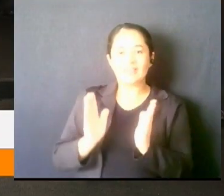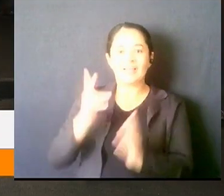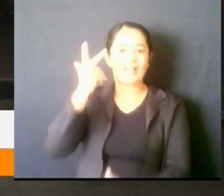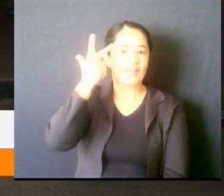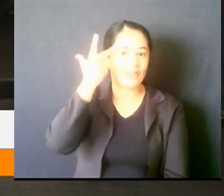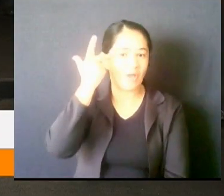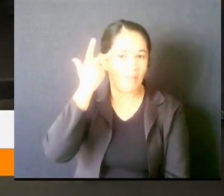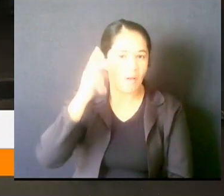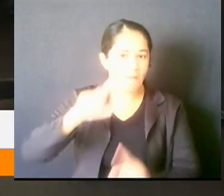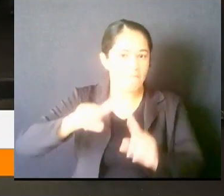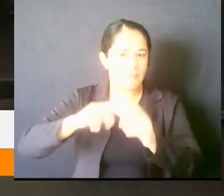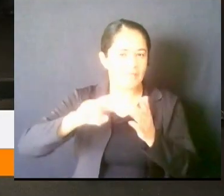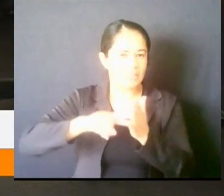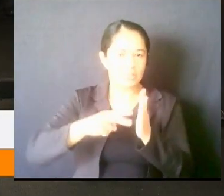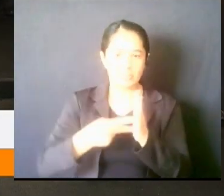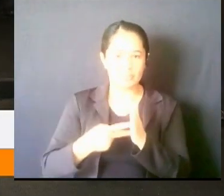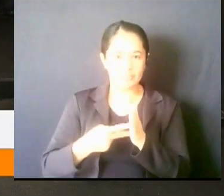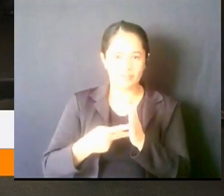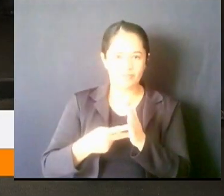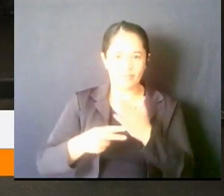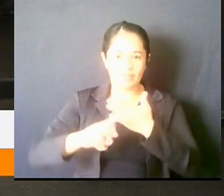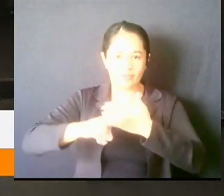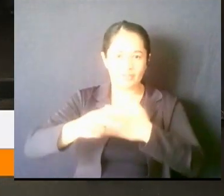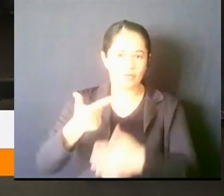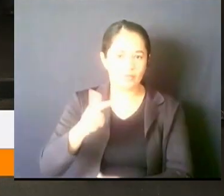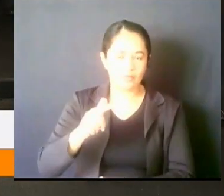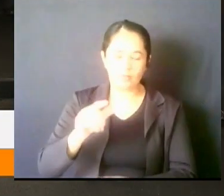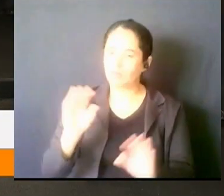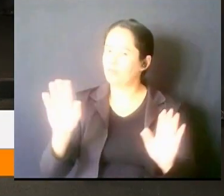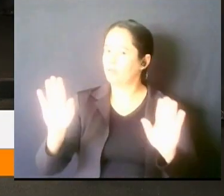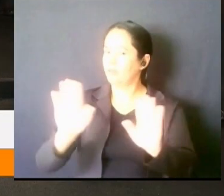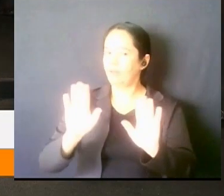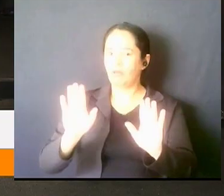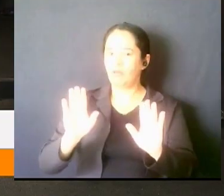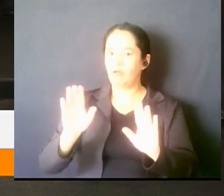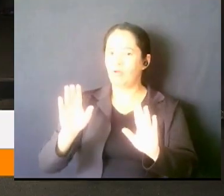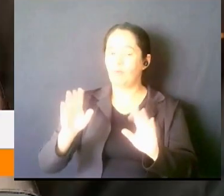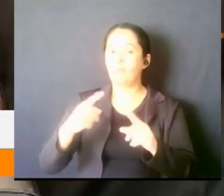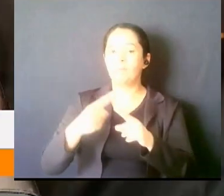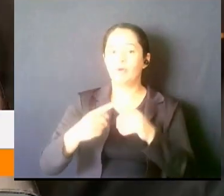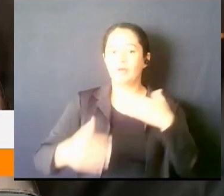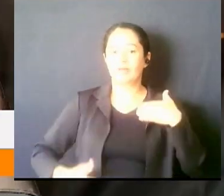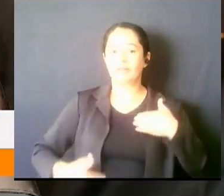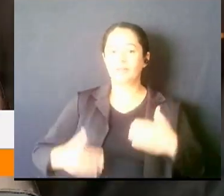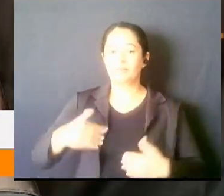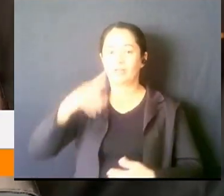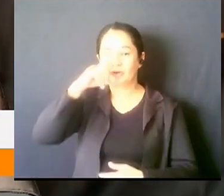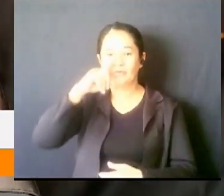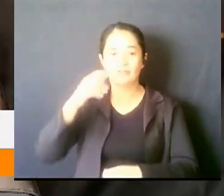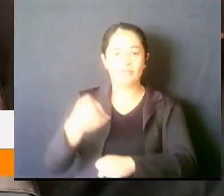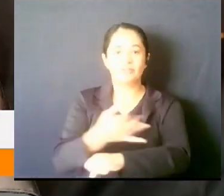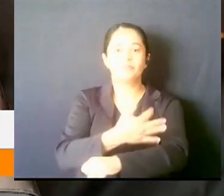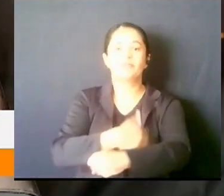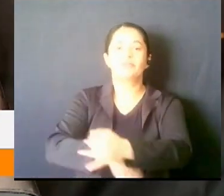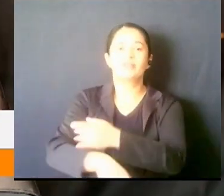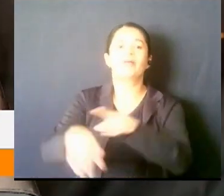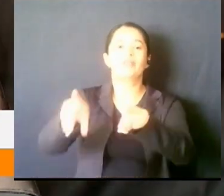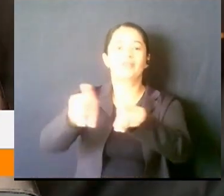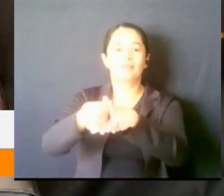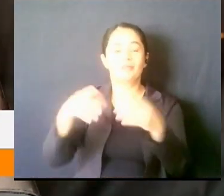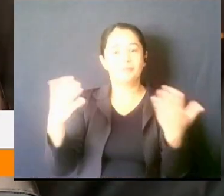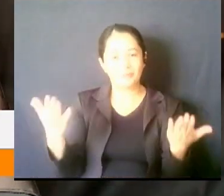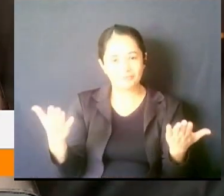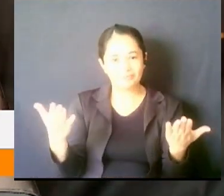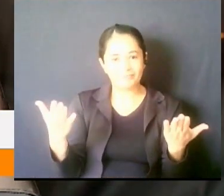vai trazer consequências físicas e emocionais para esse adolescente. Perfeito, perfeito. Então, gente, olha só,